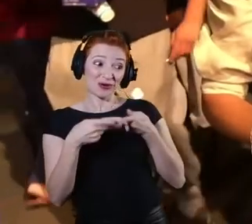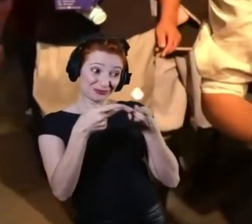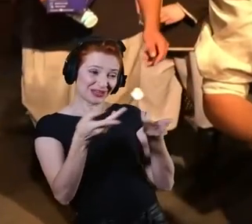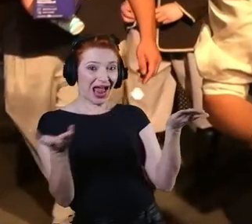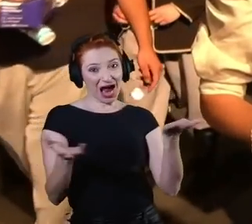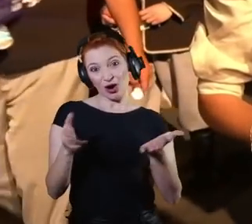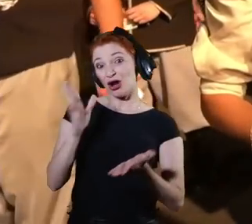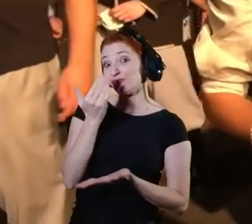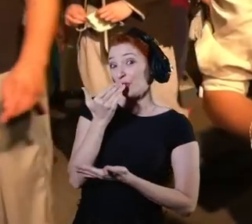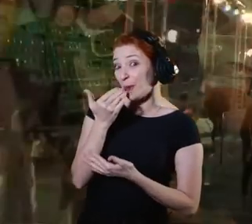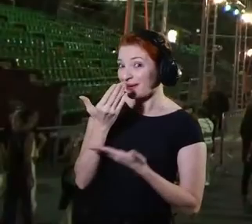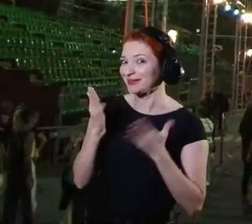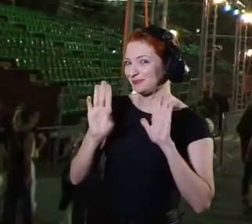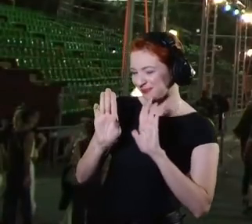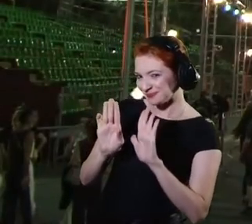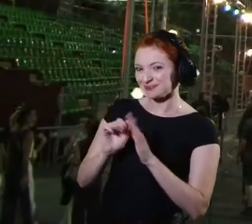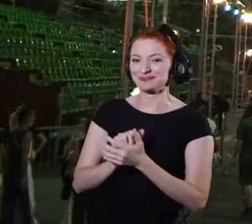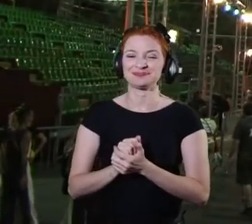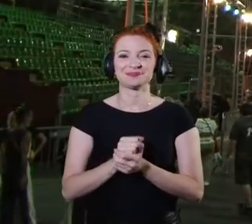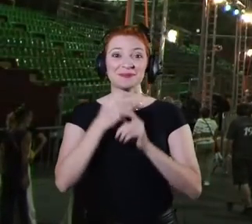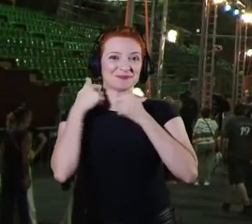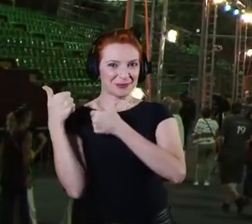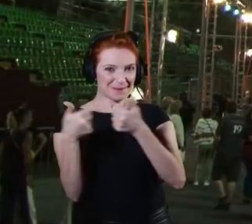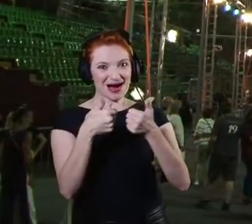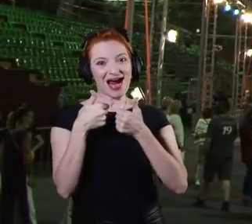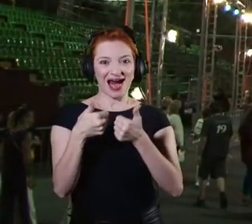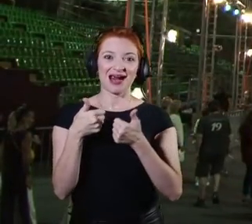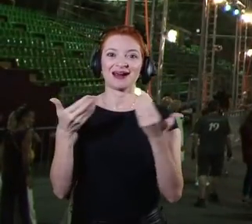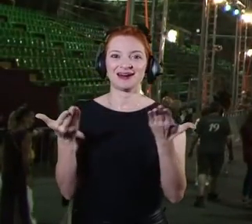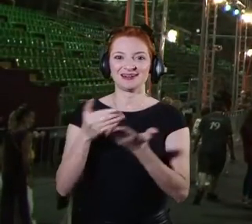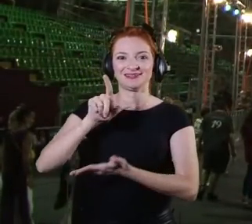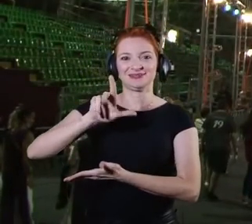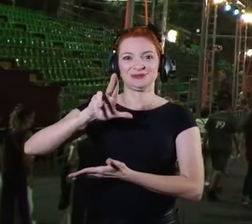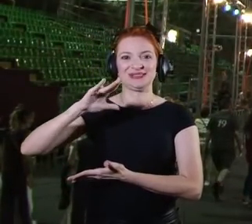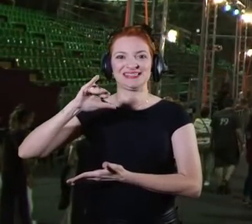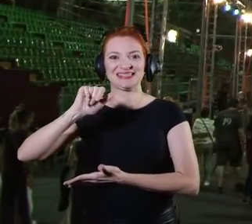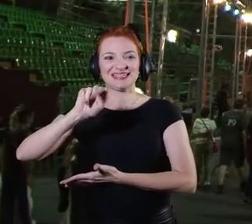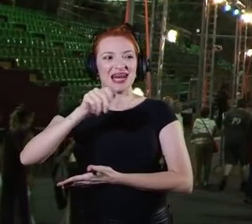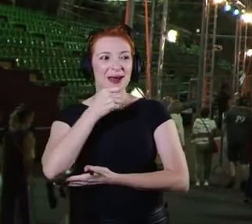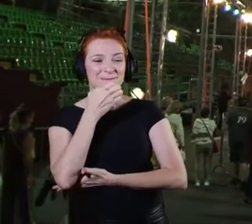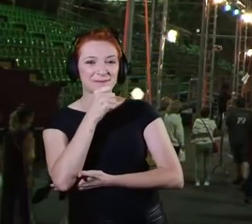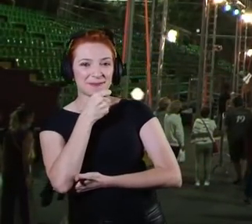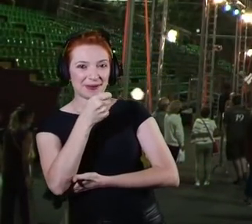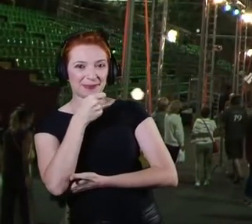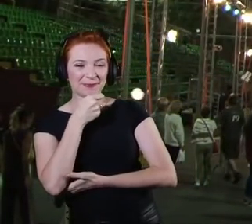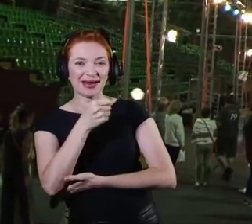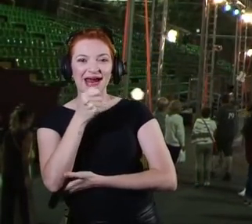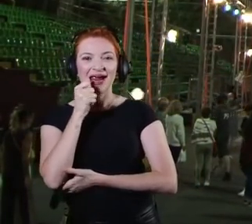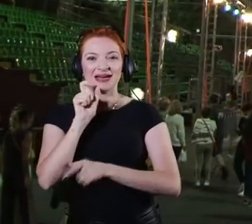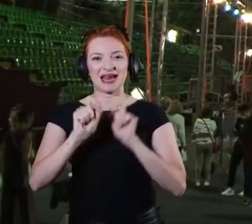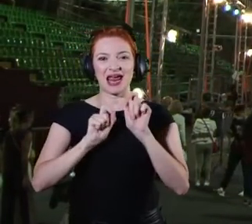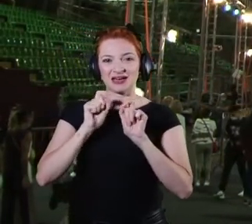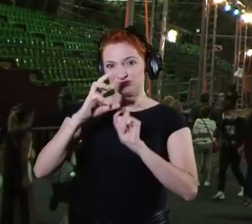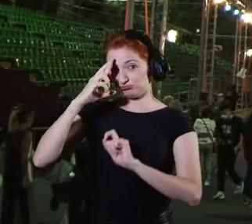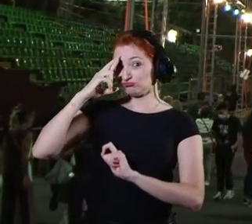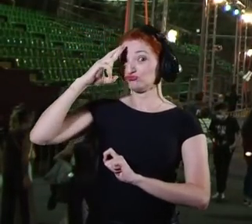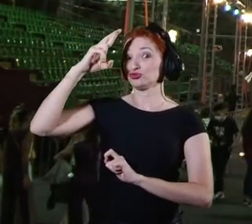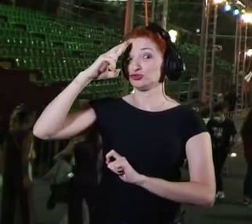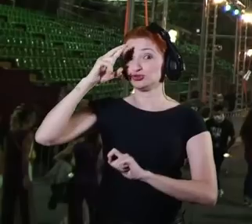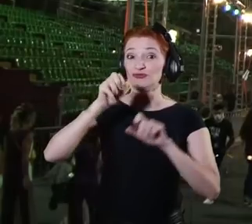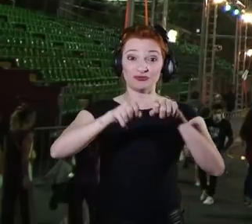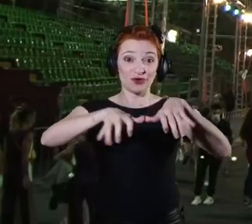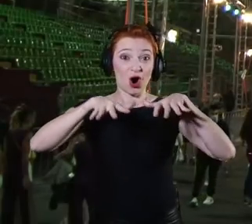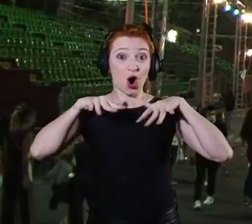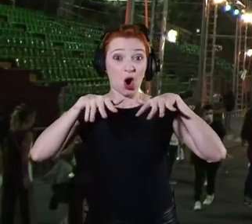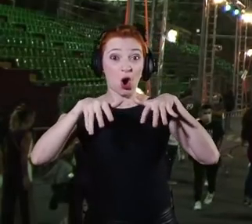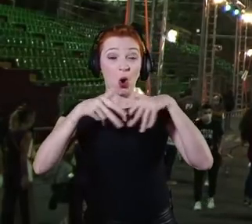degustar a minha uva. Muito bem. Essa é a Luciane Modena, entrevistando as personalidades e autoridades nas